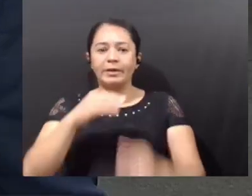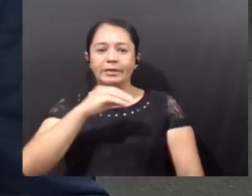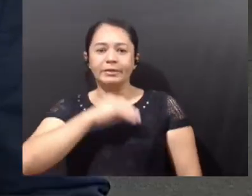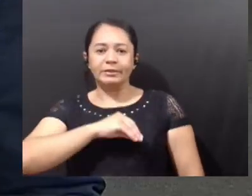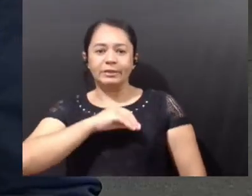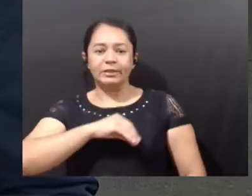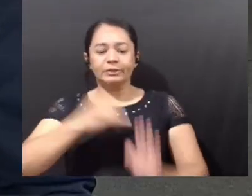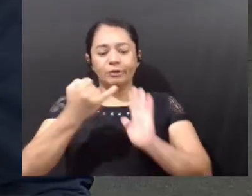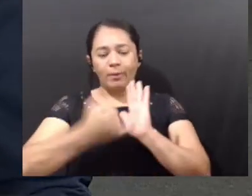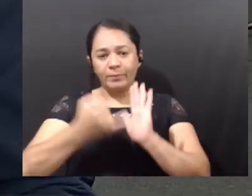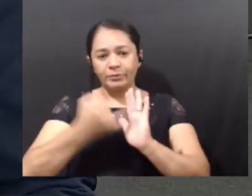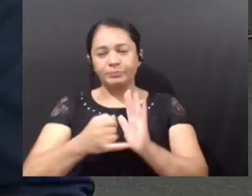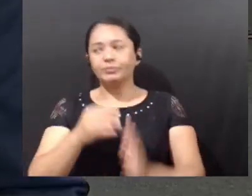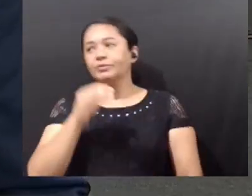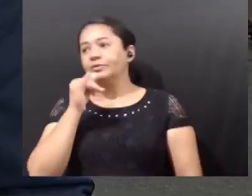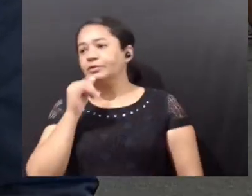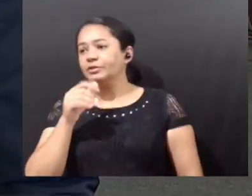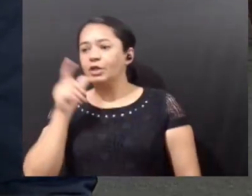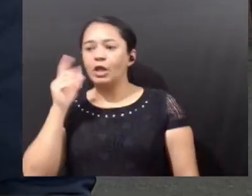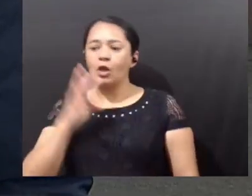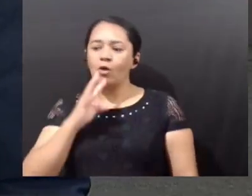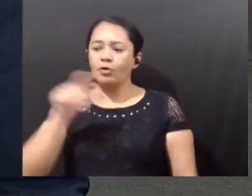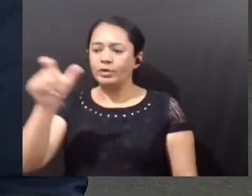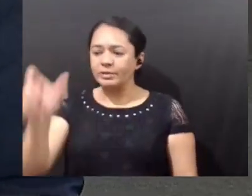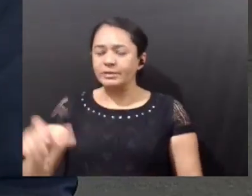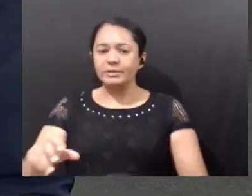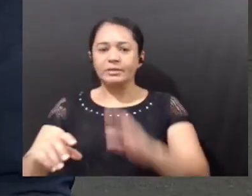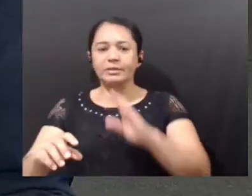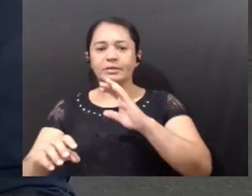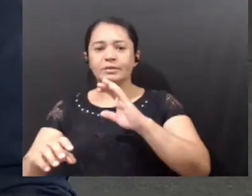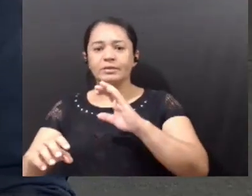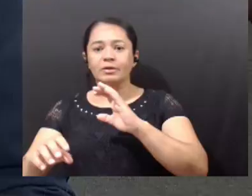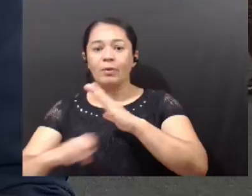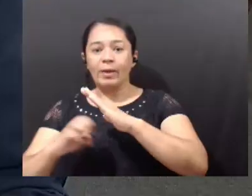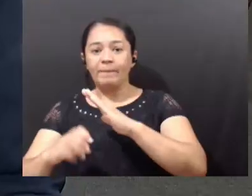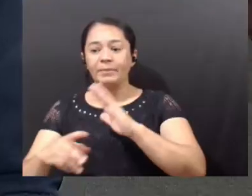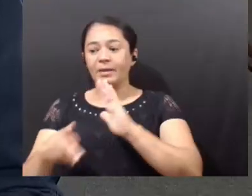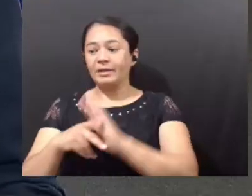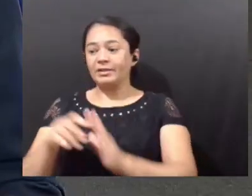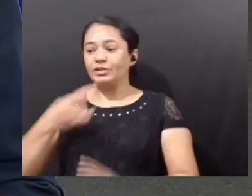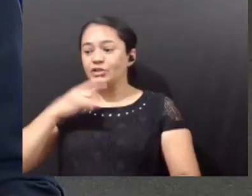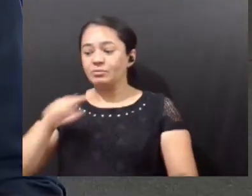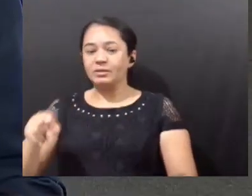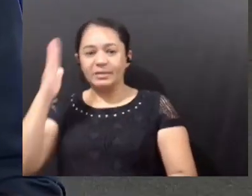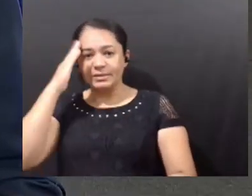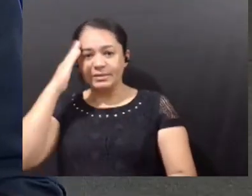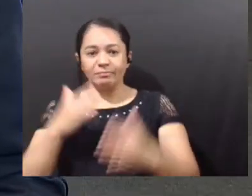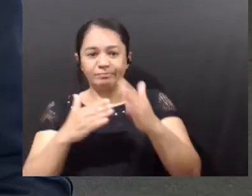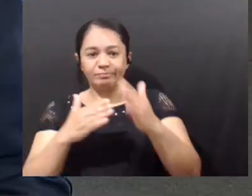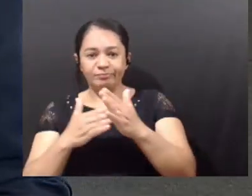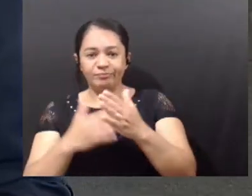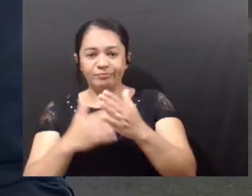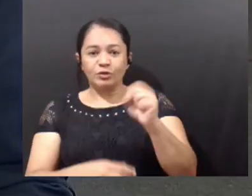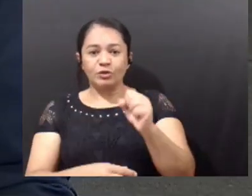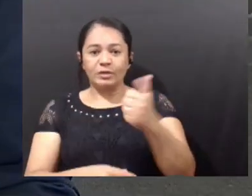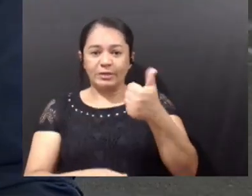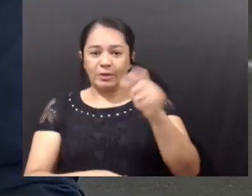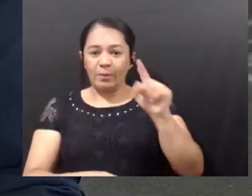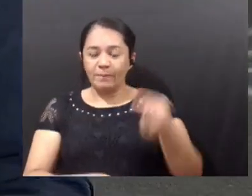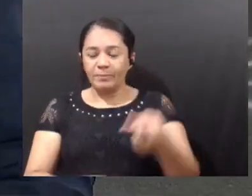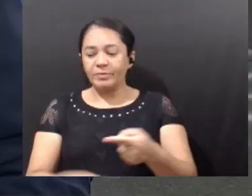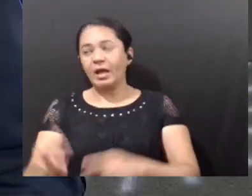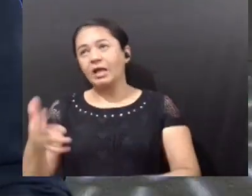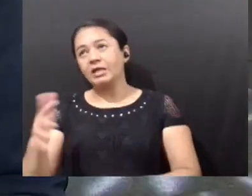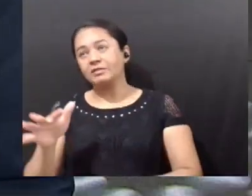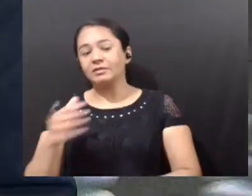um empresário que é de bebida. Ele sabe que ele vai estourar o teto dos 81 mil, e ele, às vezes,